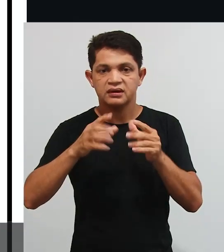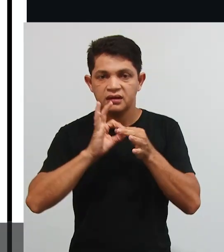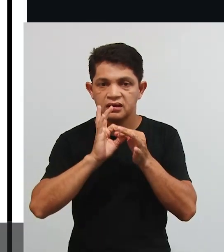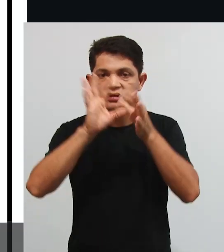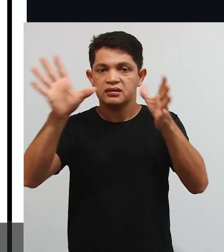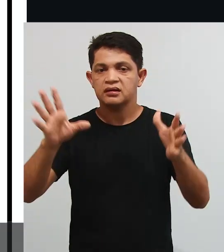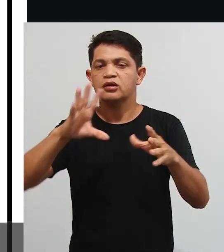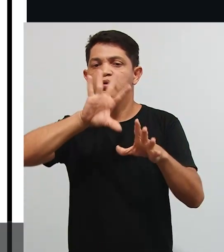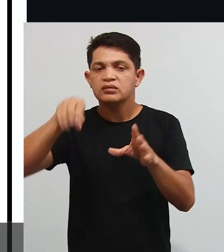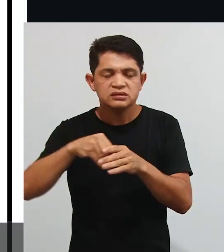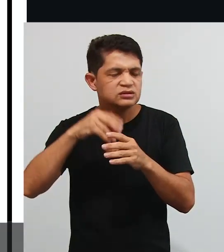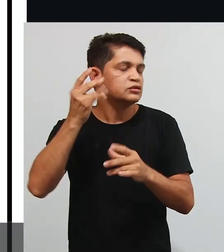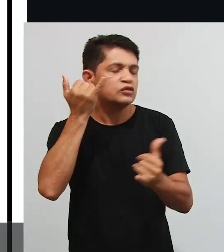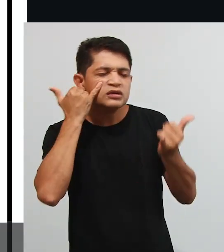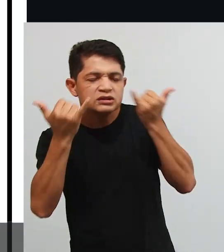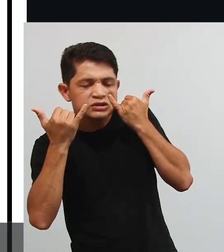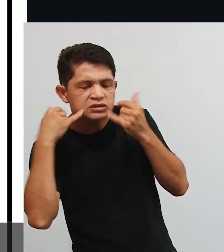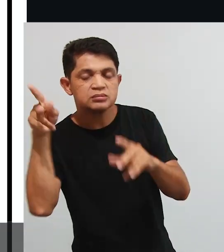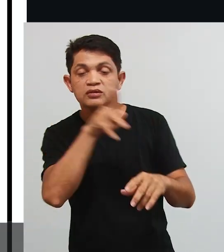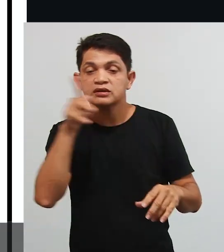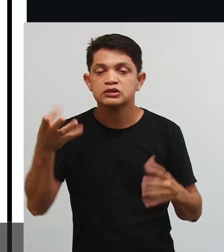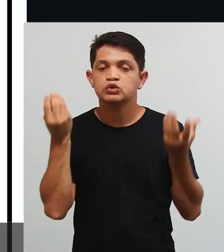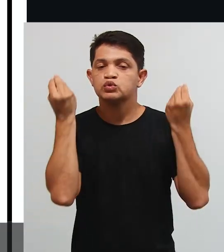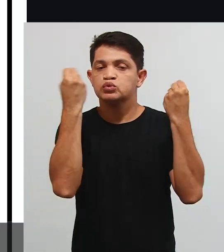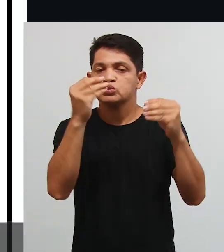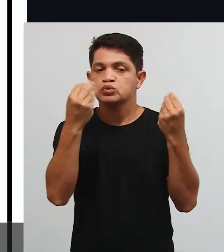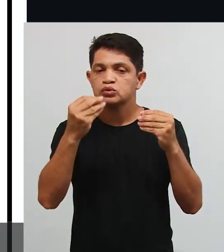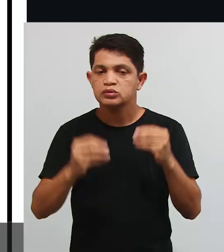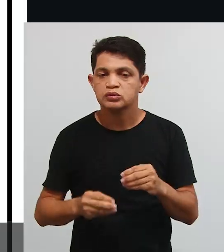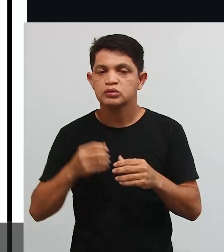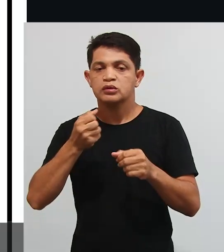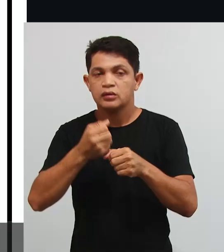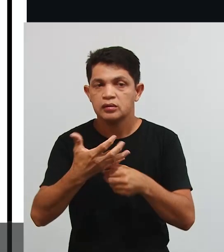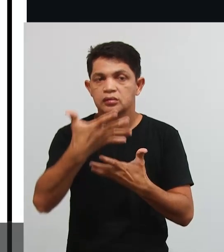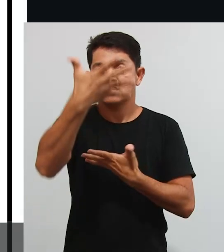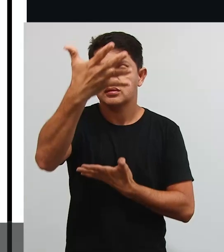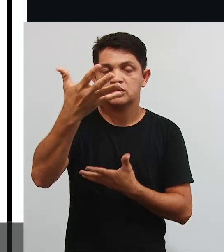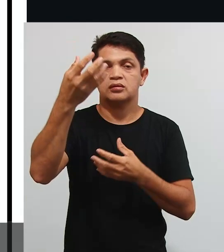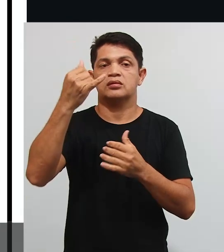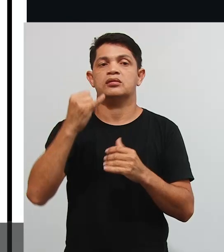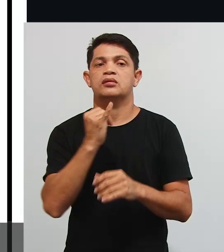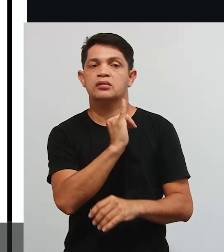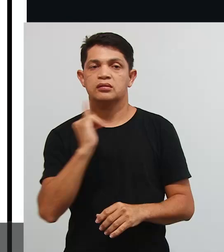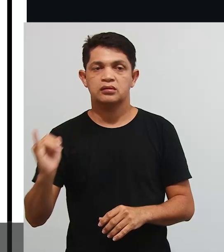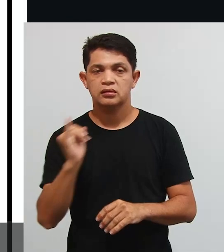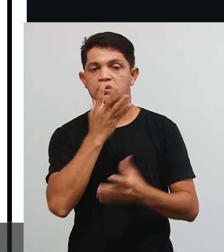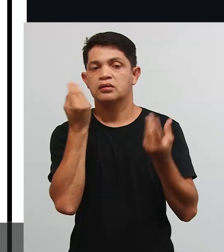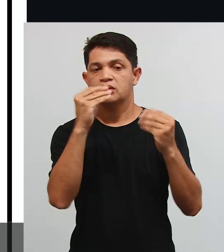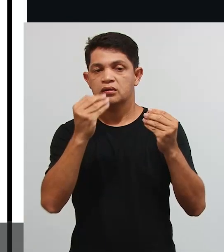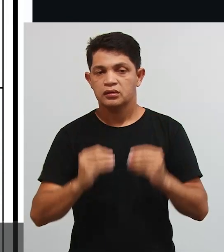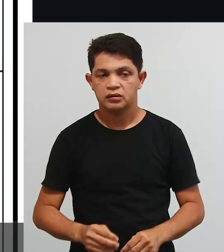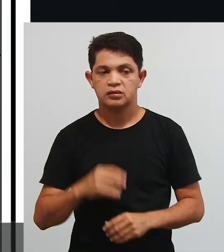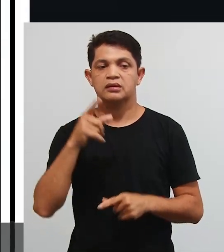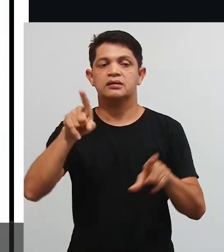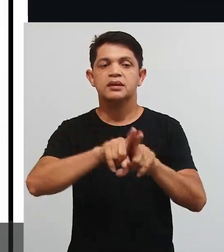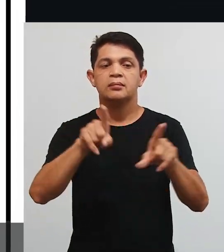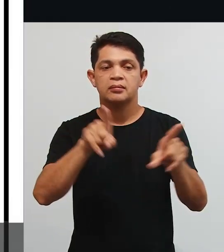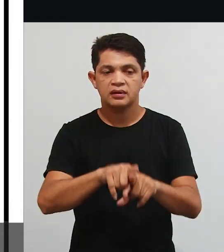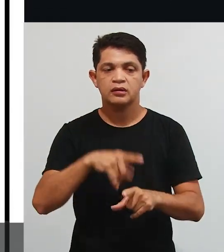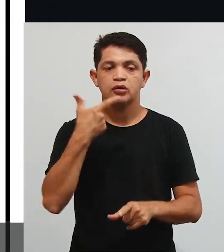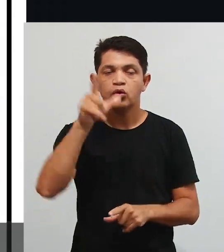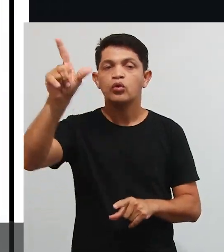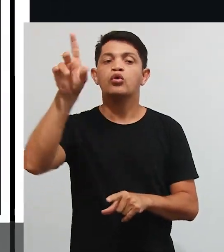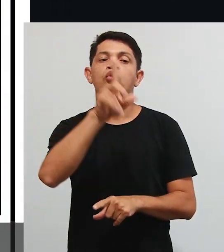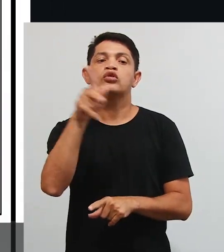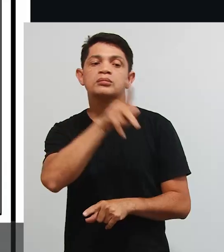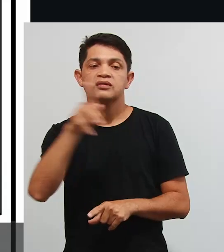literário ilustrado, formação de professores para formar leitores. A gente tem também aí no nosso hall de